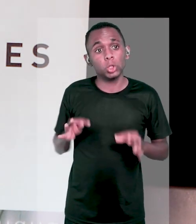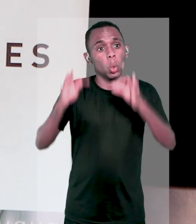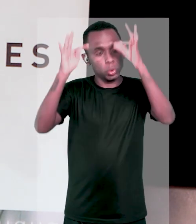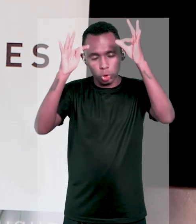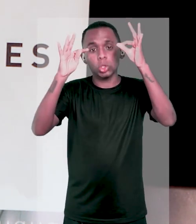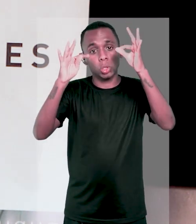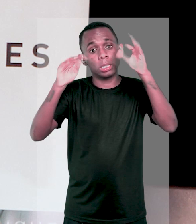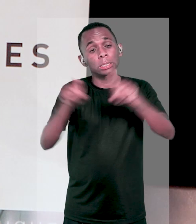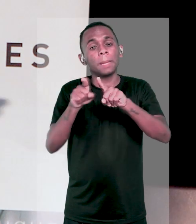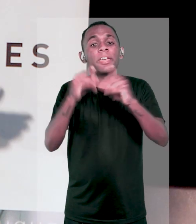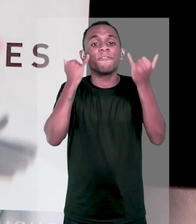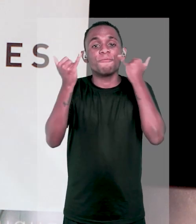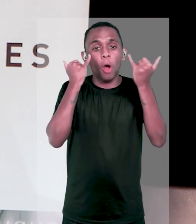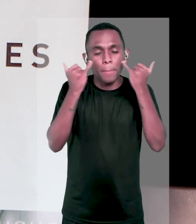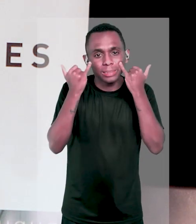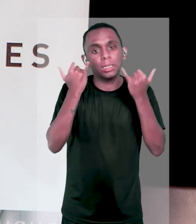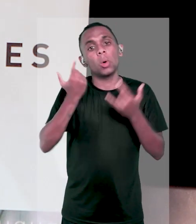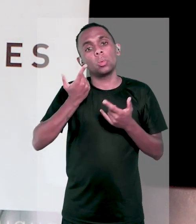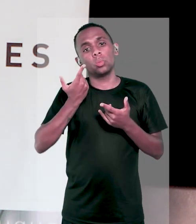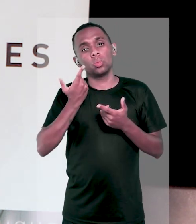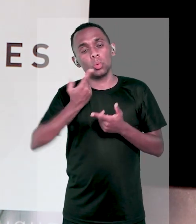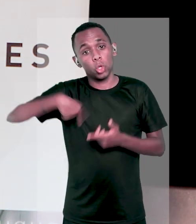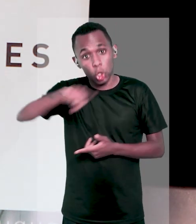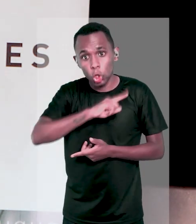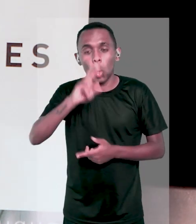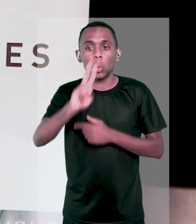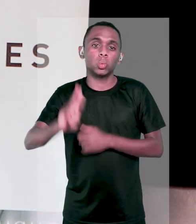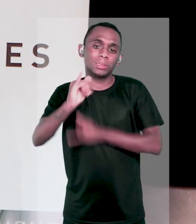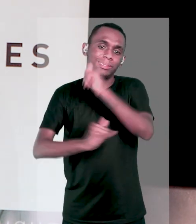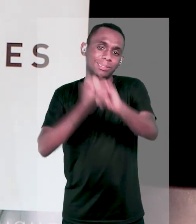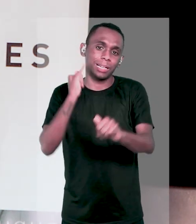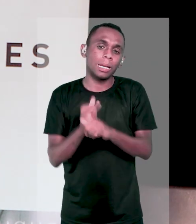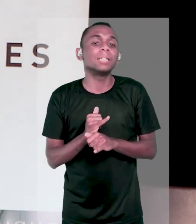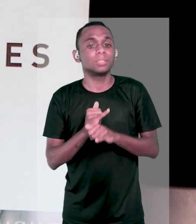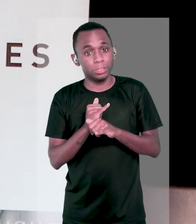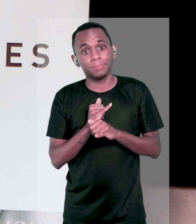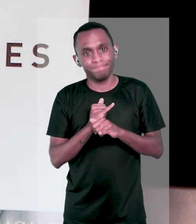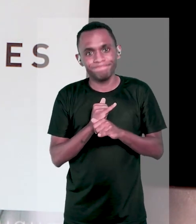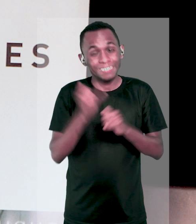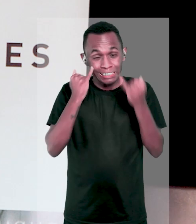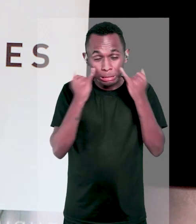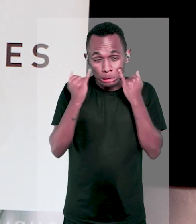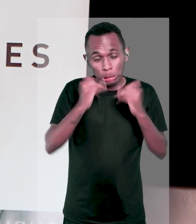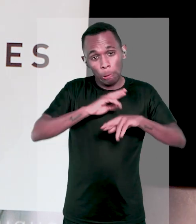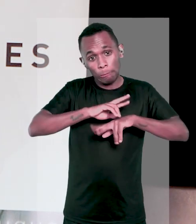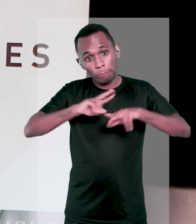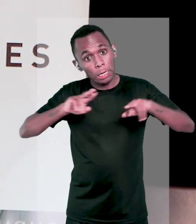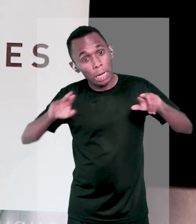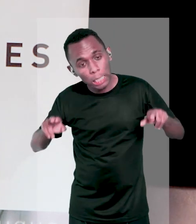ciclo e que vão fazer uma palestra para vocês um longo texto e nesse texto ele